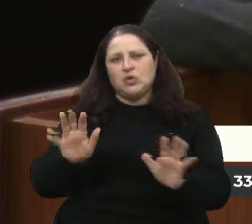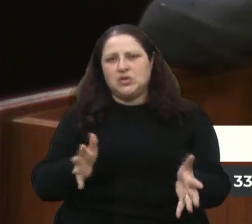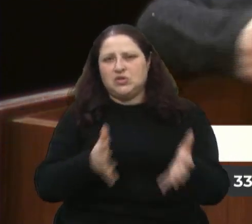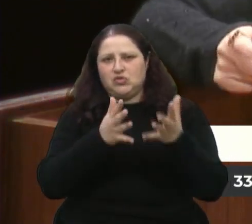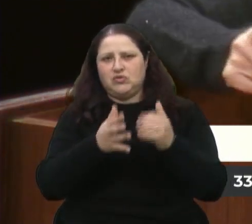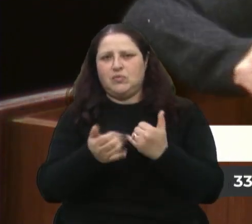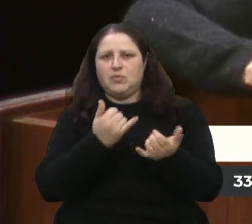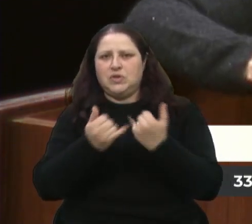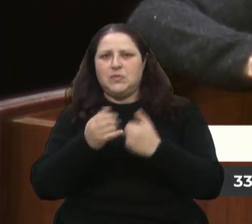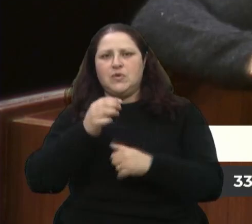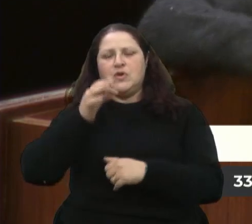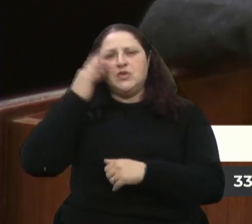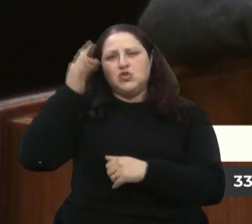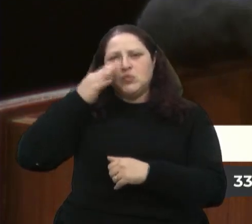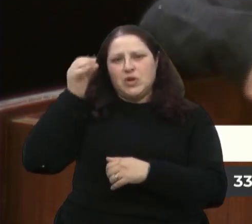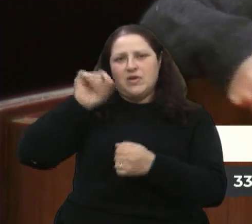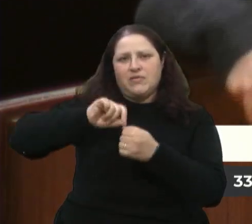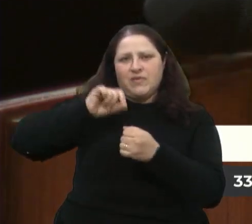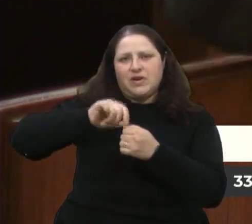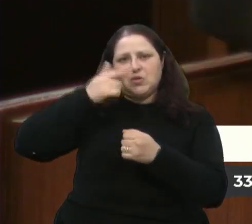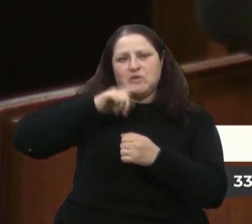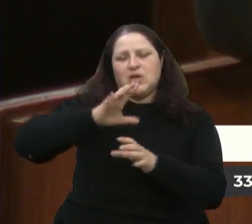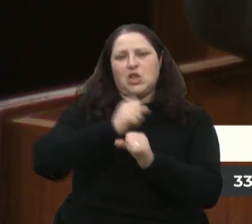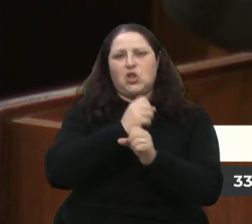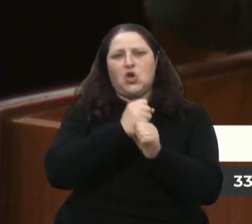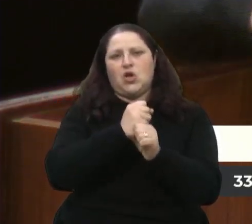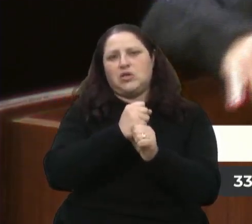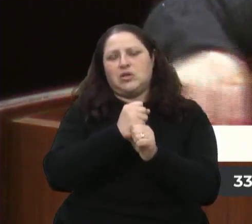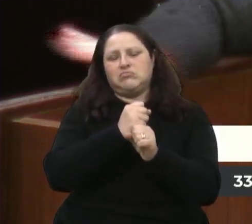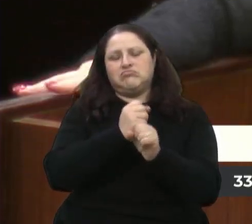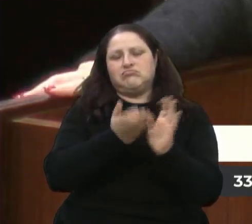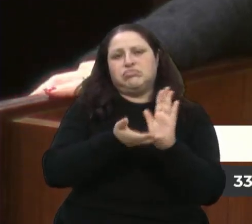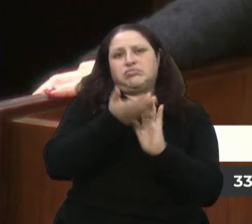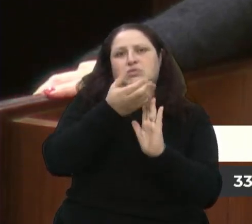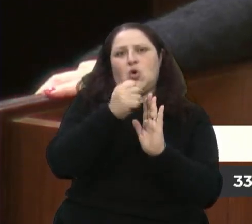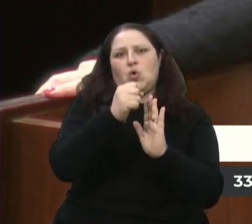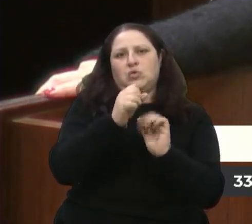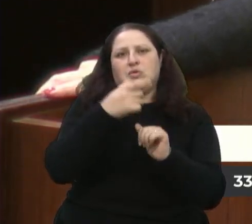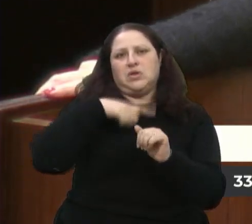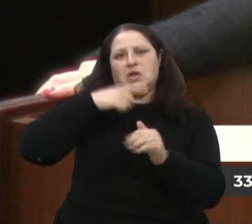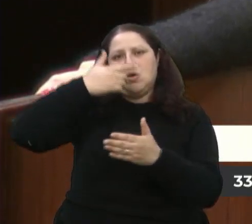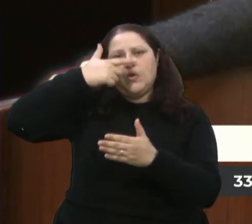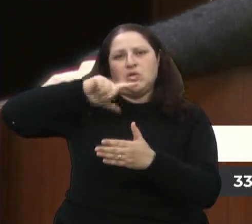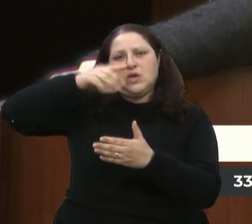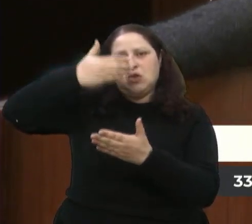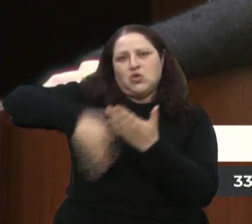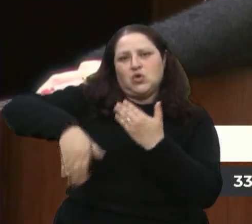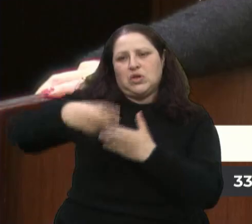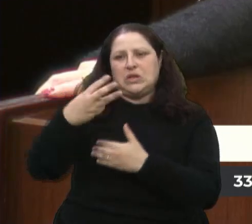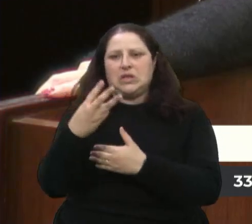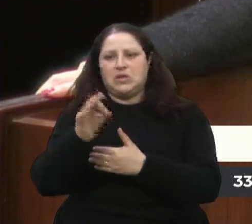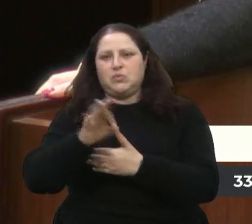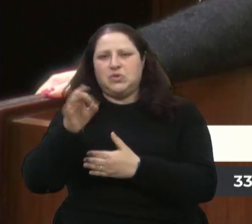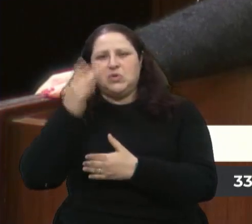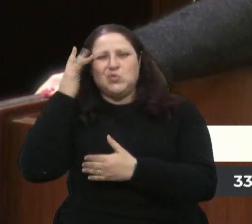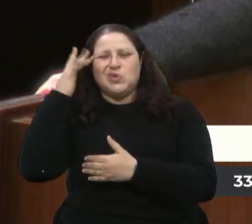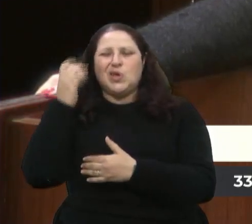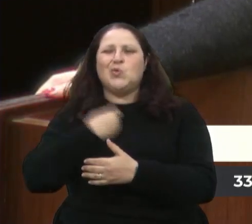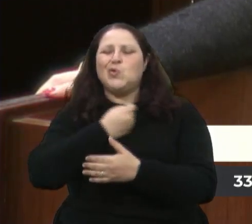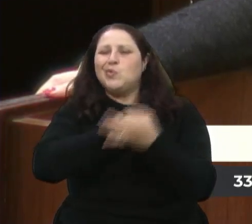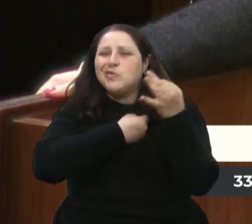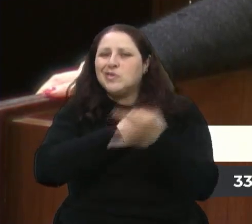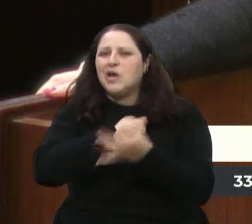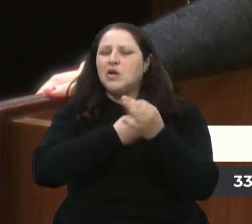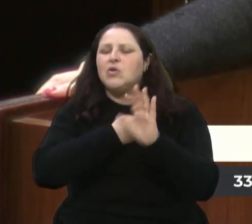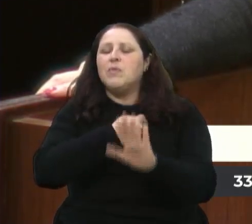o vestibular lá, tu tira uma nota 8, então tu tem um desconto de 3%, não sei os dados exatos.